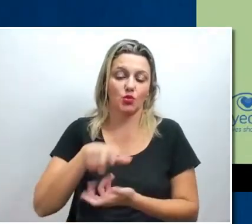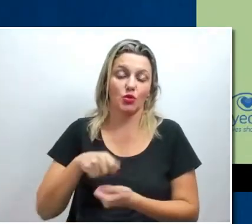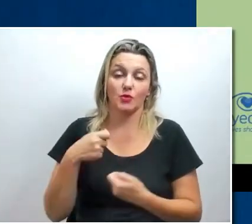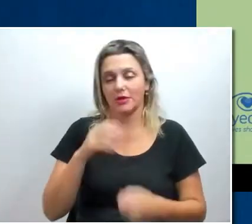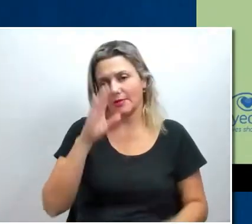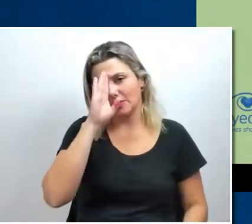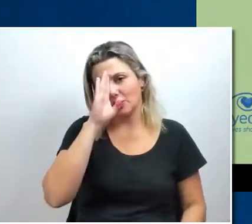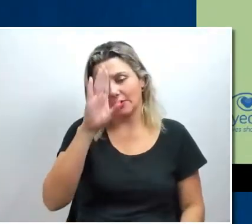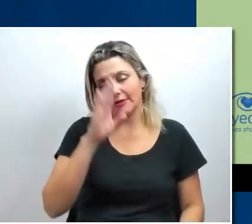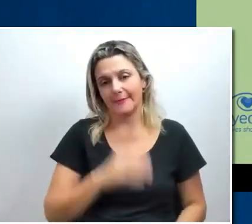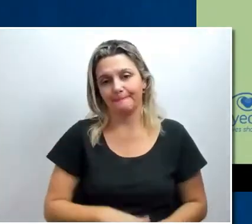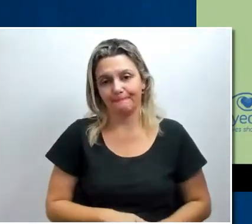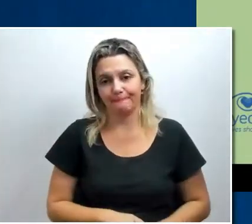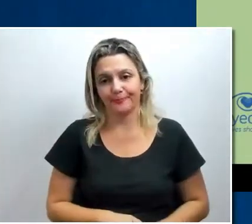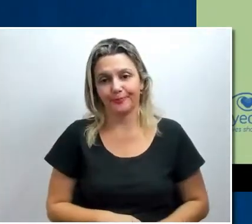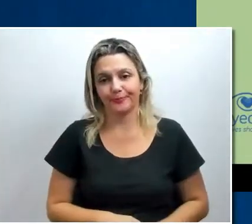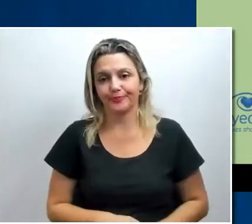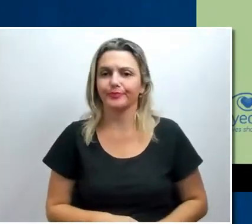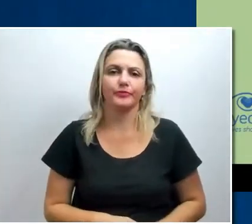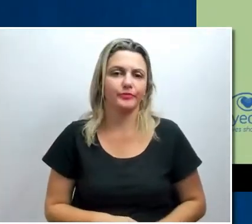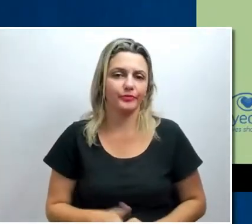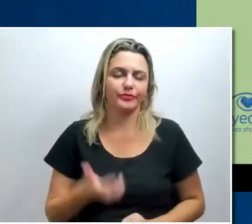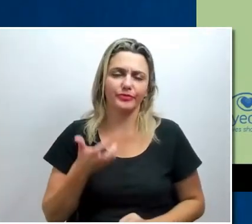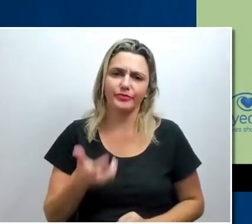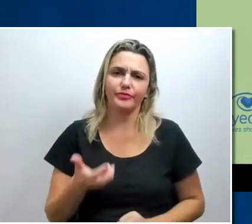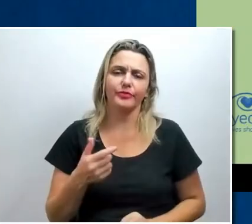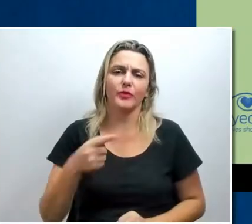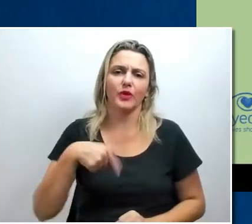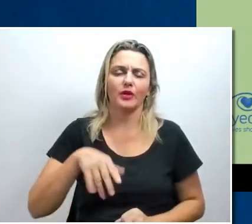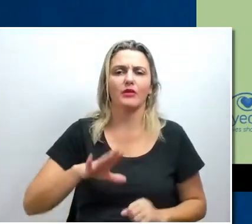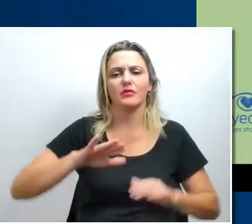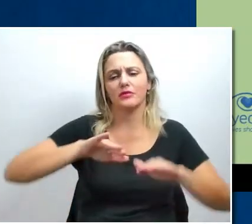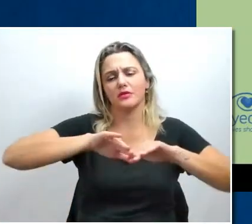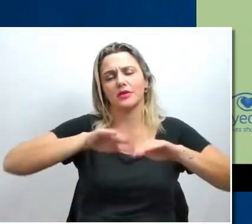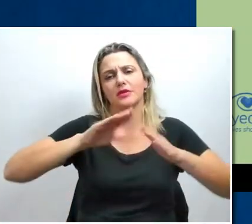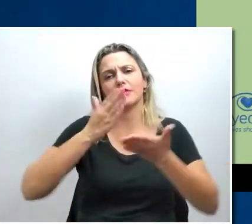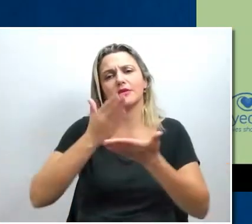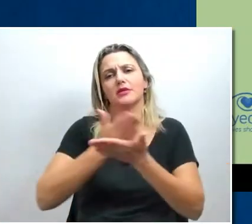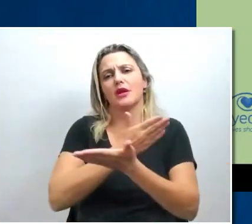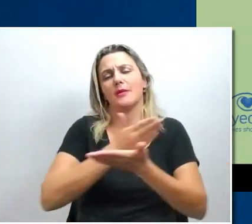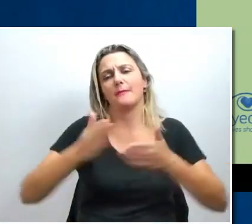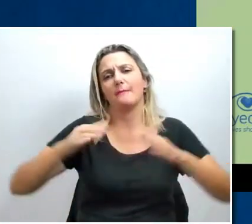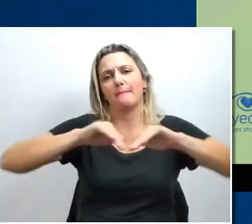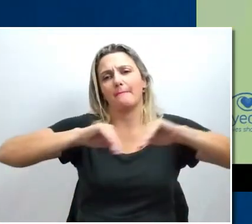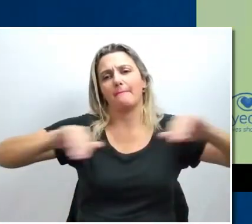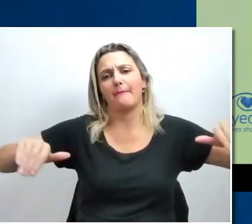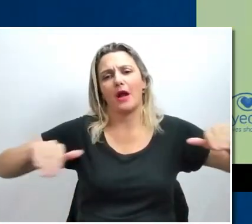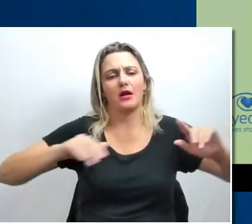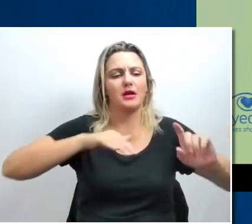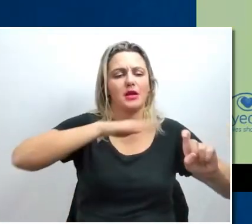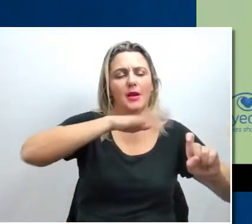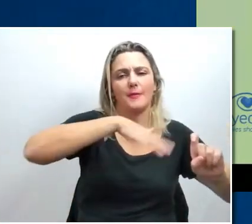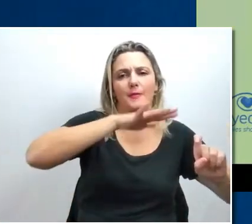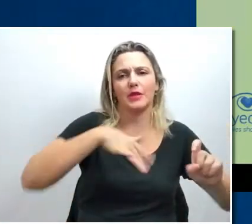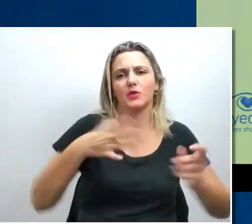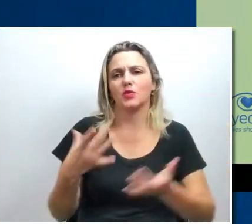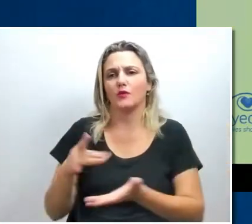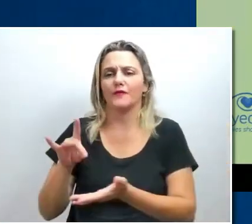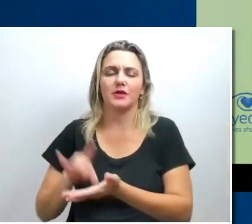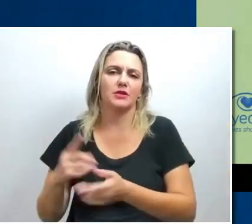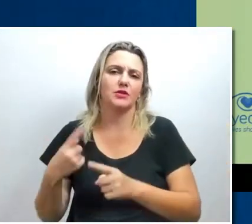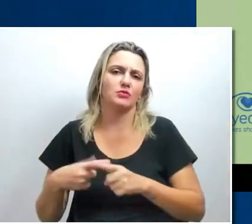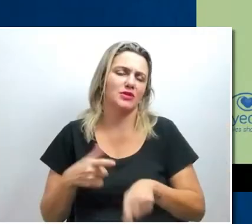E prioridades requerem que a gente separe os mitos das verdades, porque senão nós vamos perder muito tempo, muitos recursos,